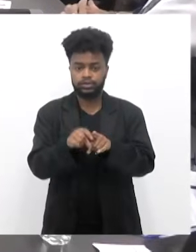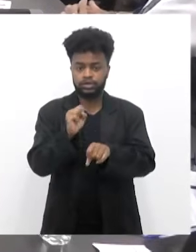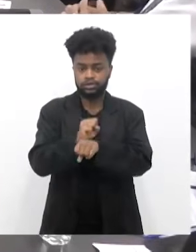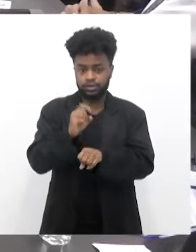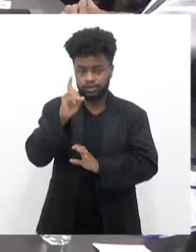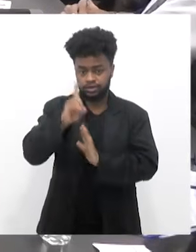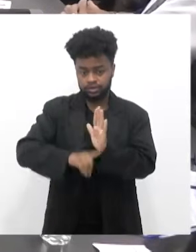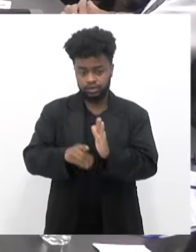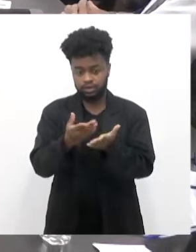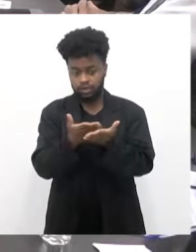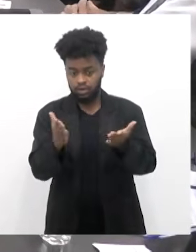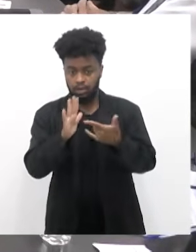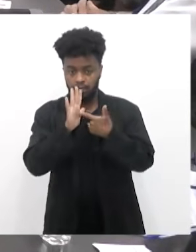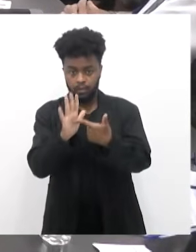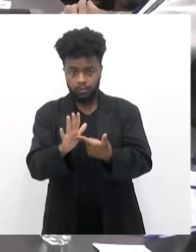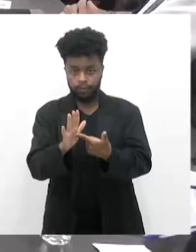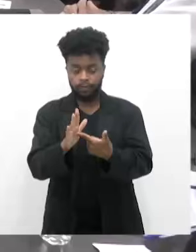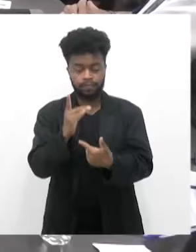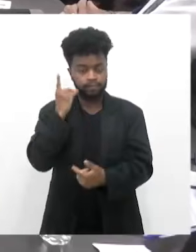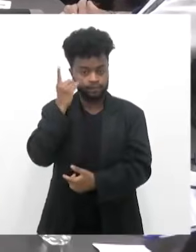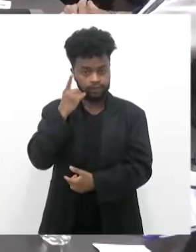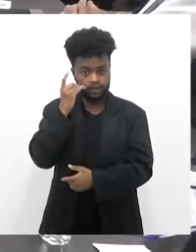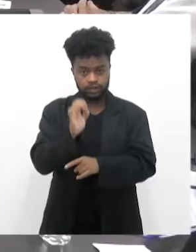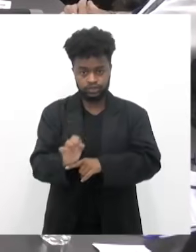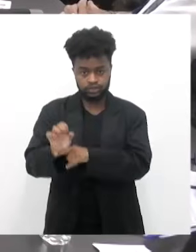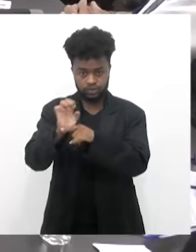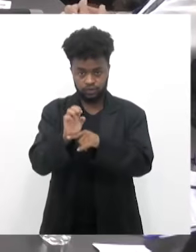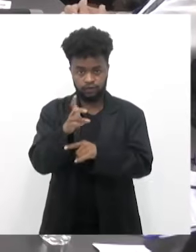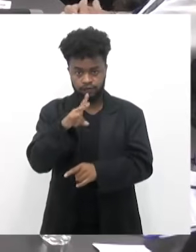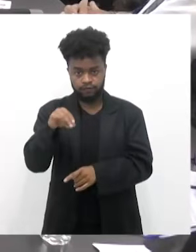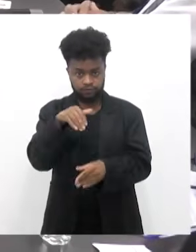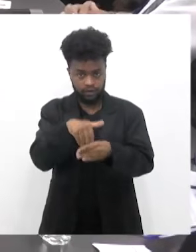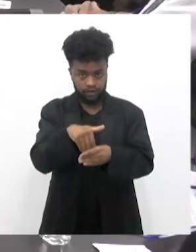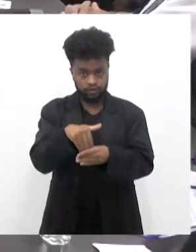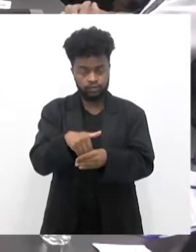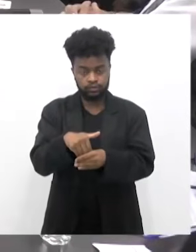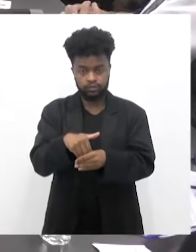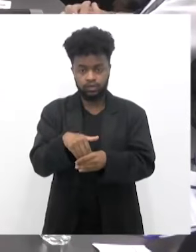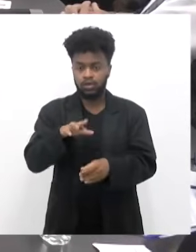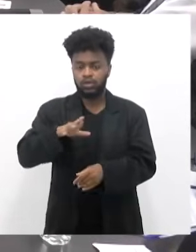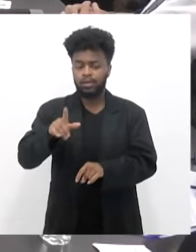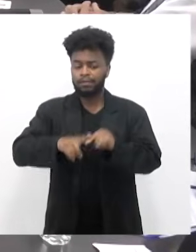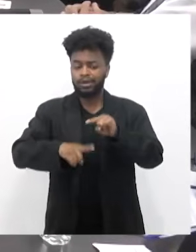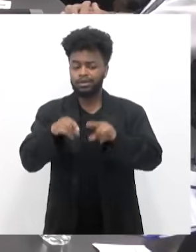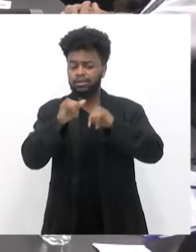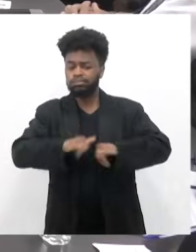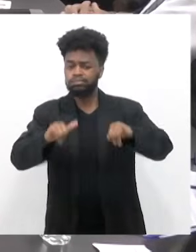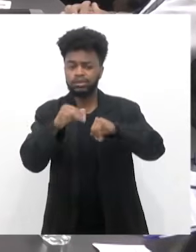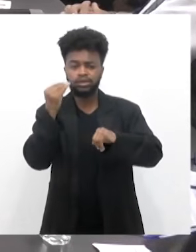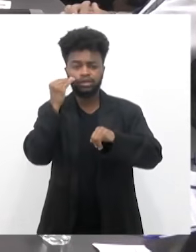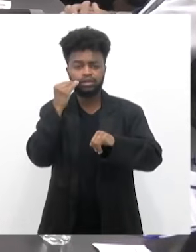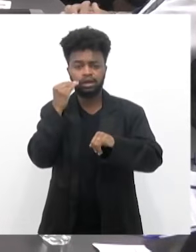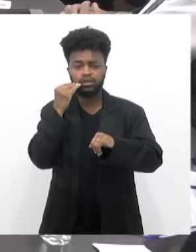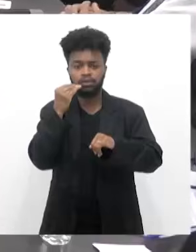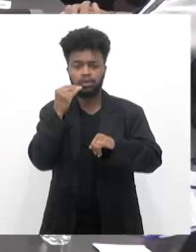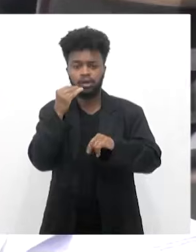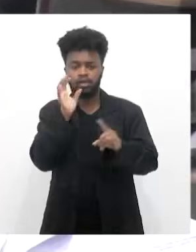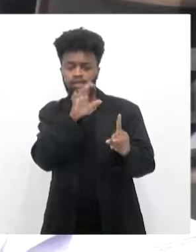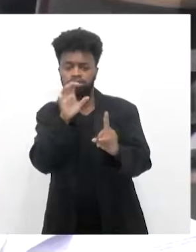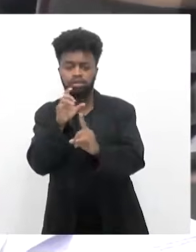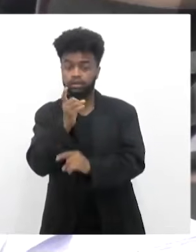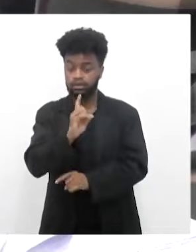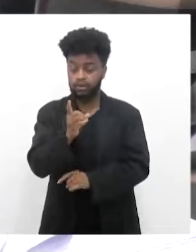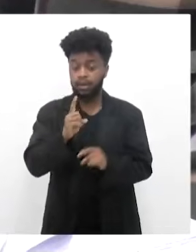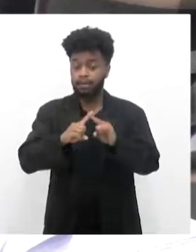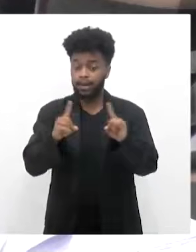candidato a apresentar para os deputados estaduais que vão votar não um material de campanha para convencer o deputado estadual. Sua plataforma.